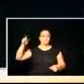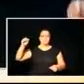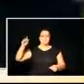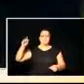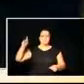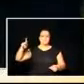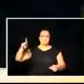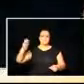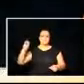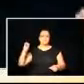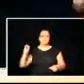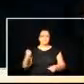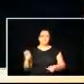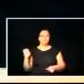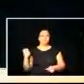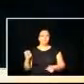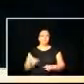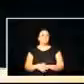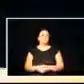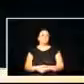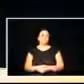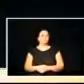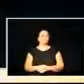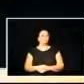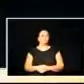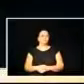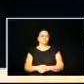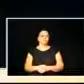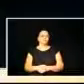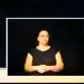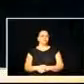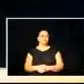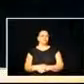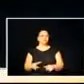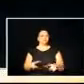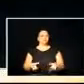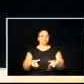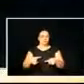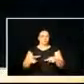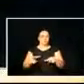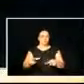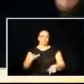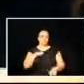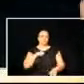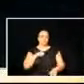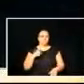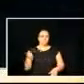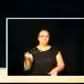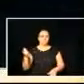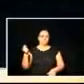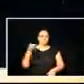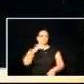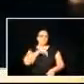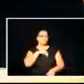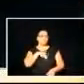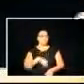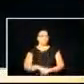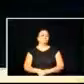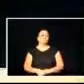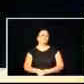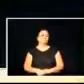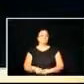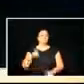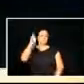Então, os funcionários devem realmente serem valorizados e as revisões que eles têm direito devem